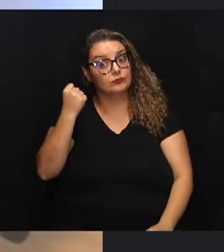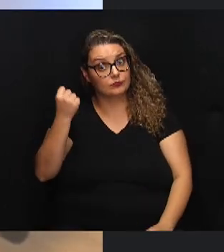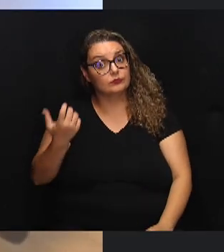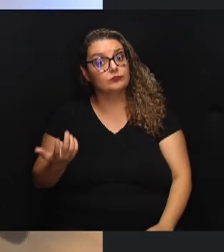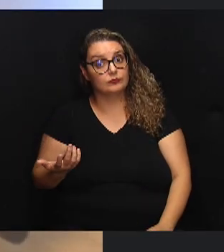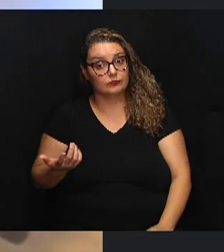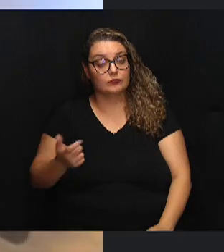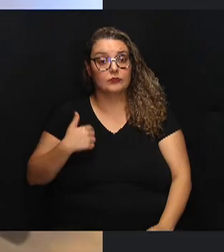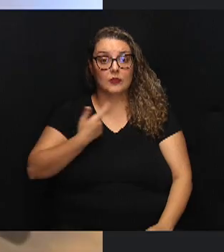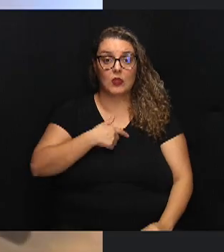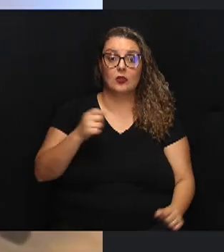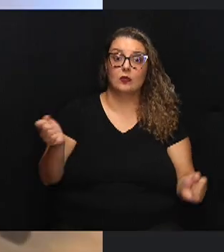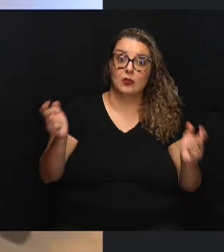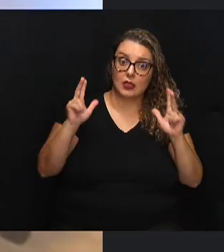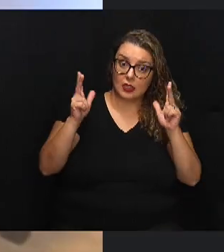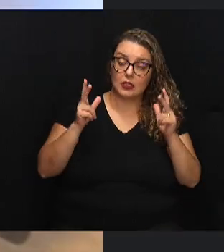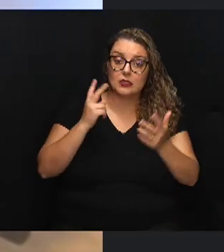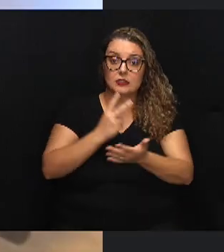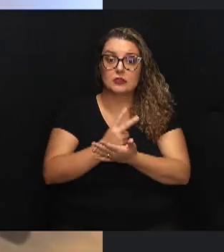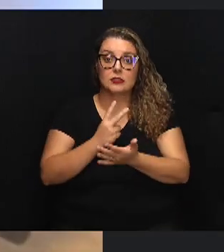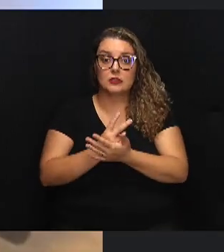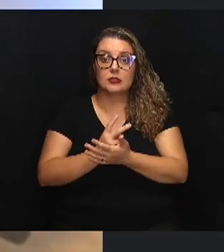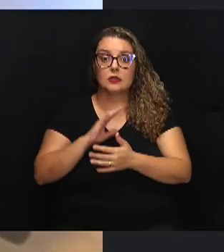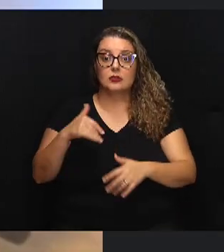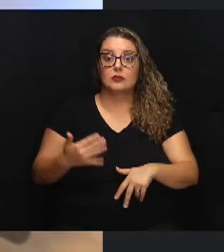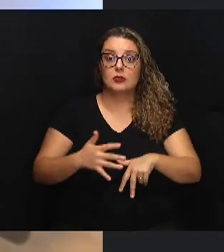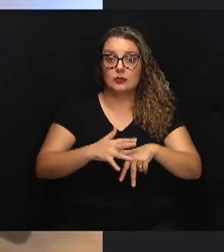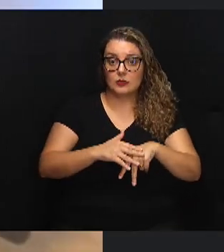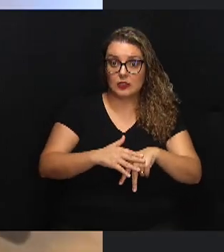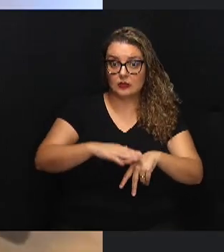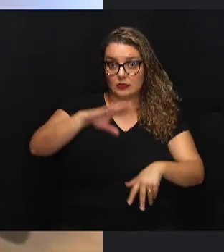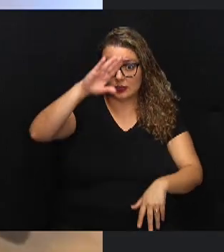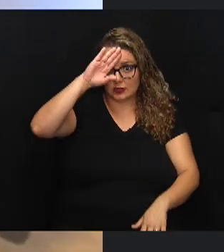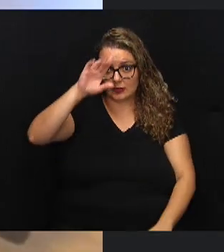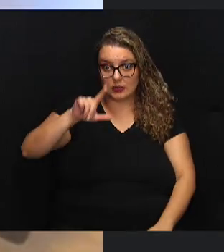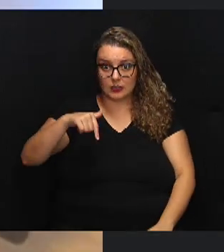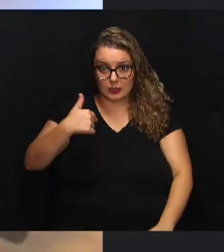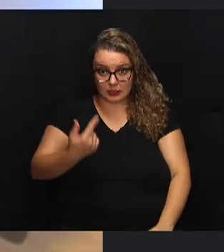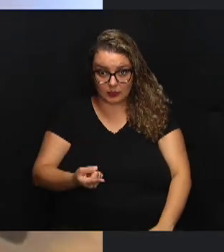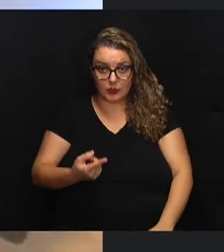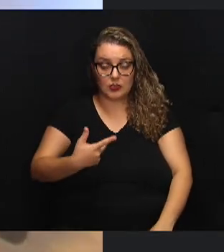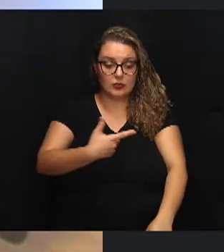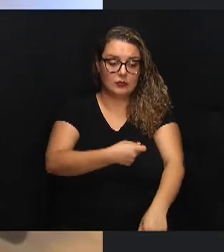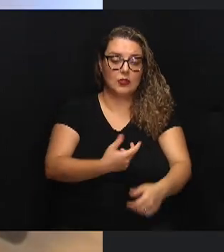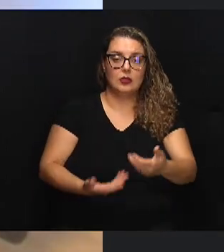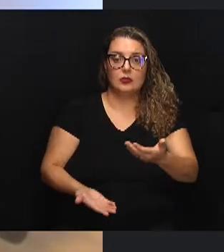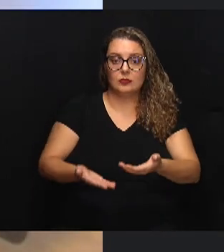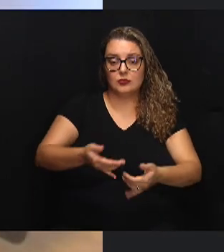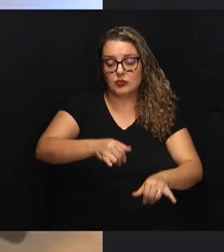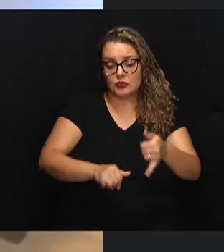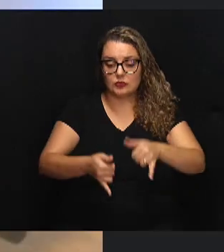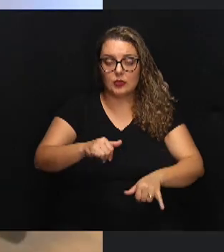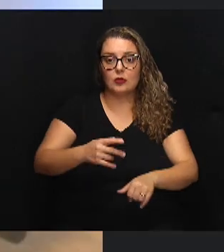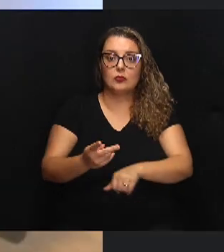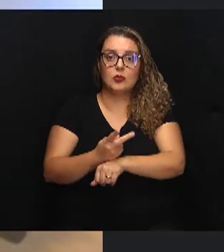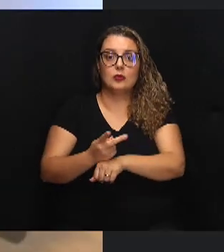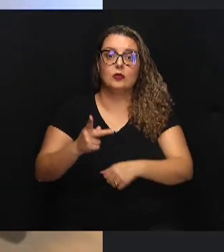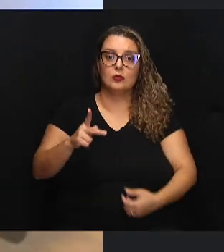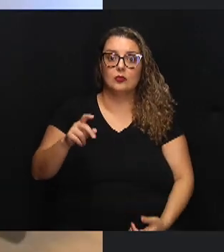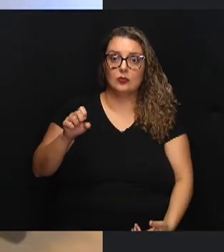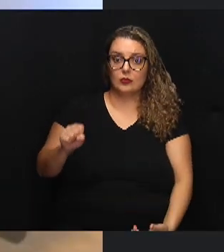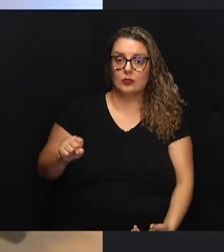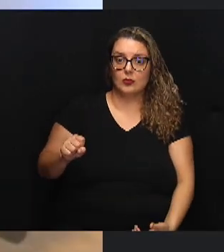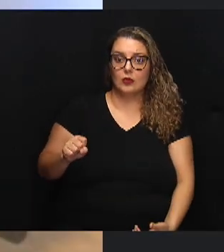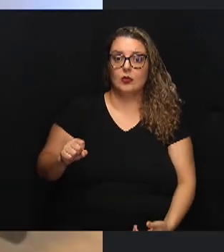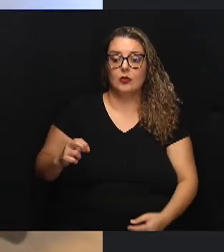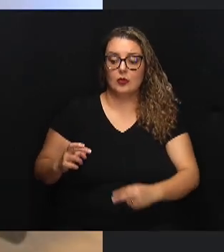Então, a gente sempre alerta que, quando o paciente apresentar febre, após uma aplicação de quimioterapia, procurar o pronto-socorro para fazer um